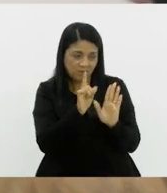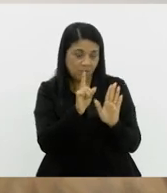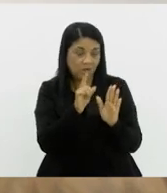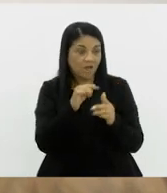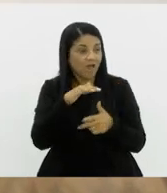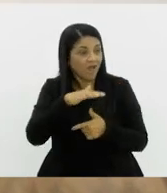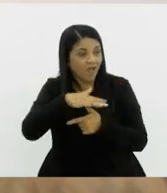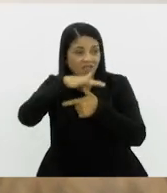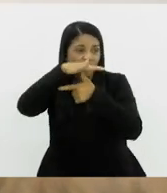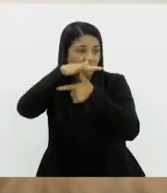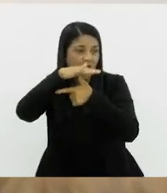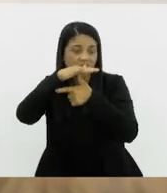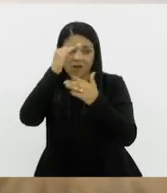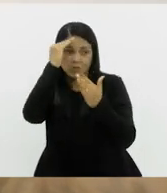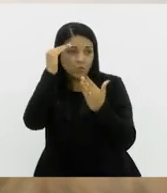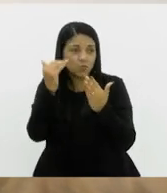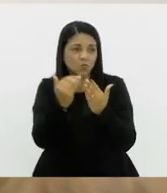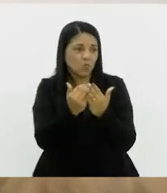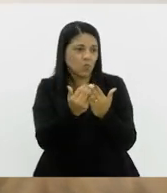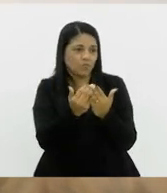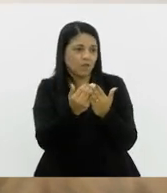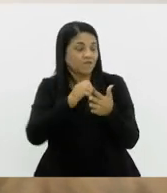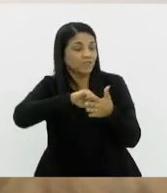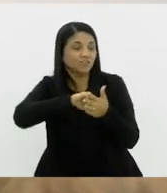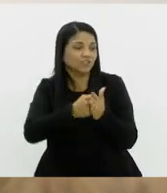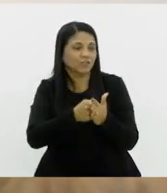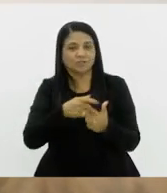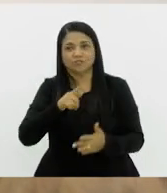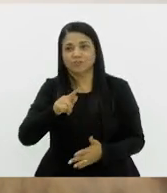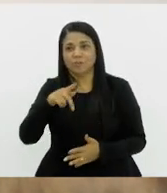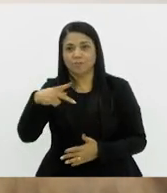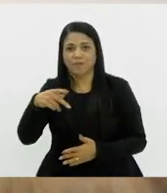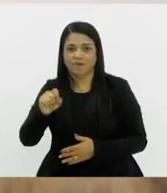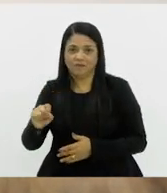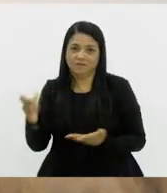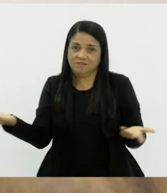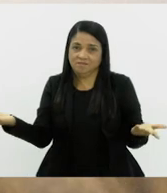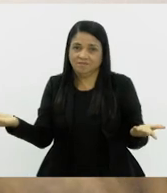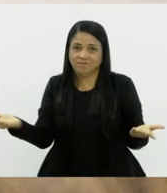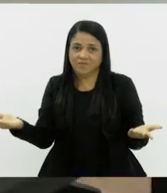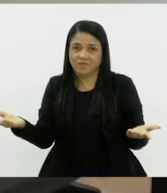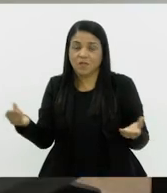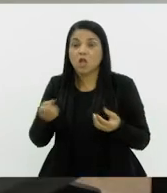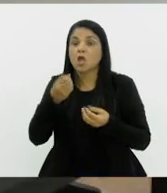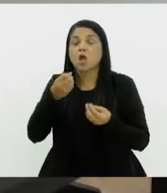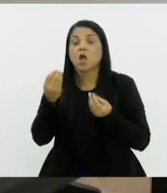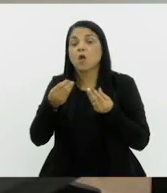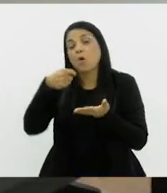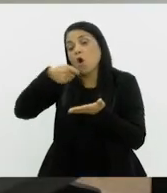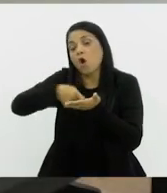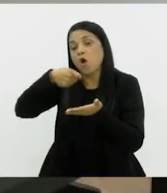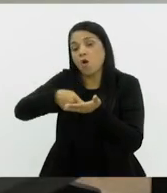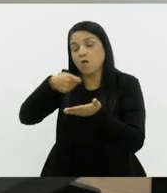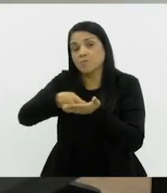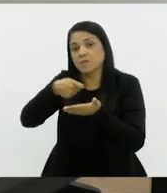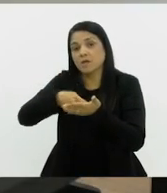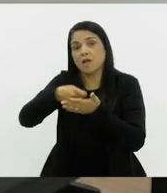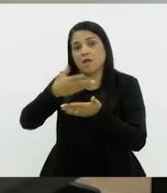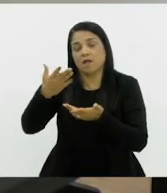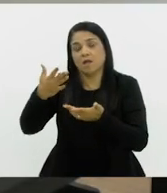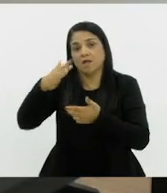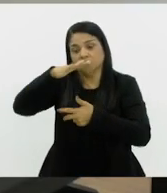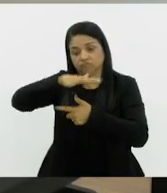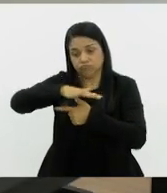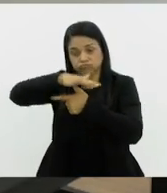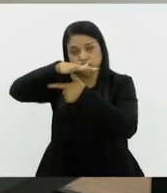aeronave ela não cumpre a regra. Se ela não cumpre a regra, ela vai desligar o GPS. Mas aí não há como a gente obrigar que essa aeronave deixe o